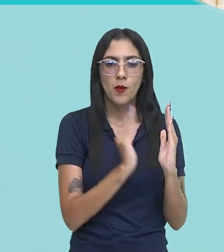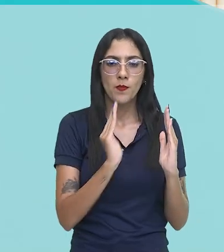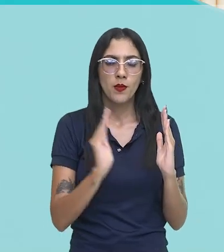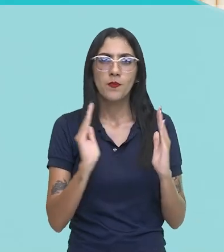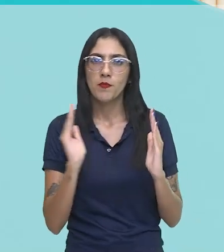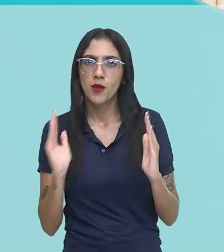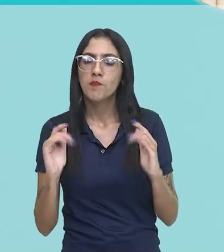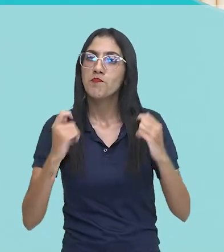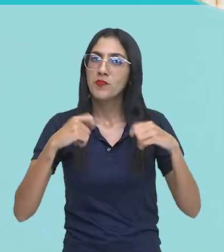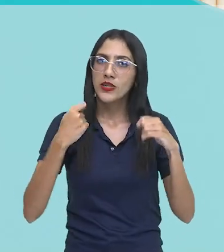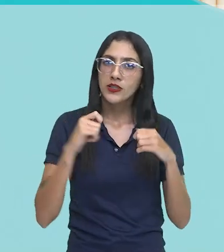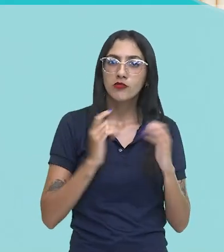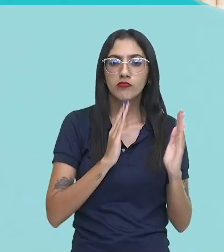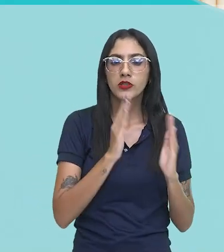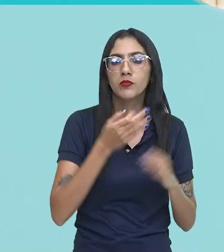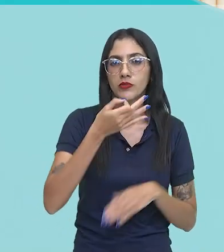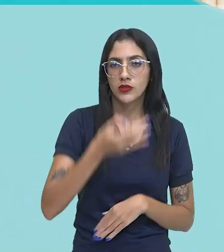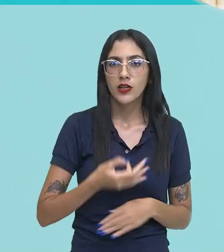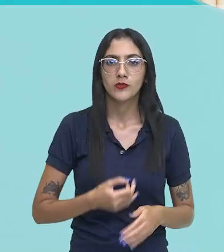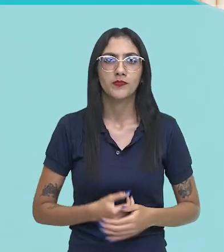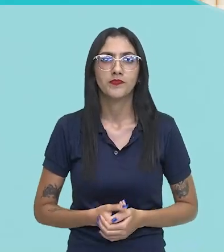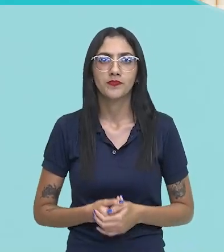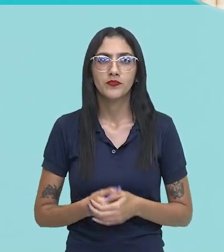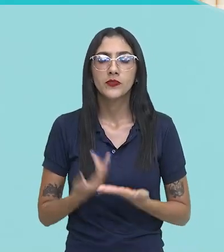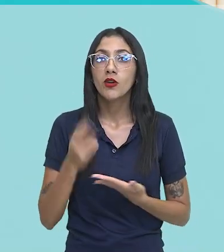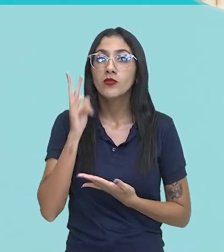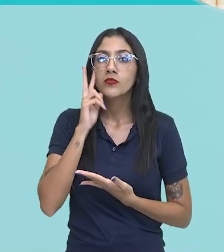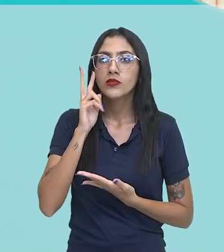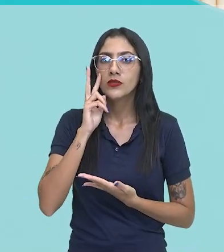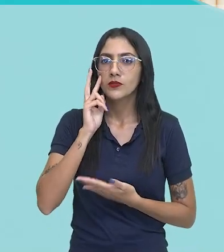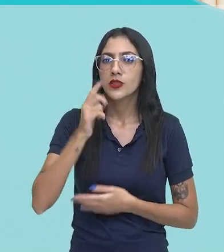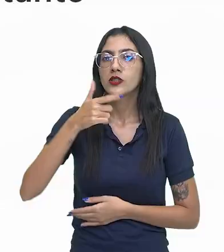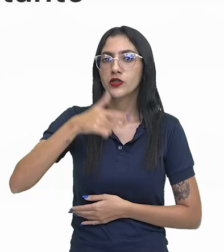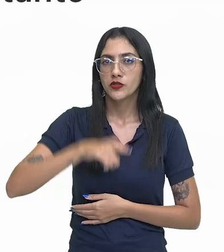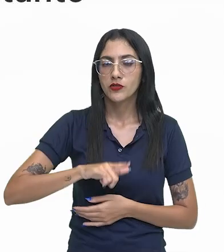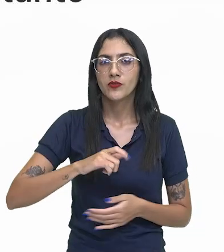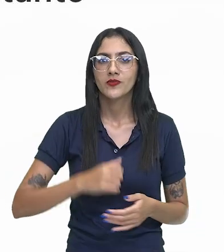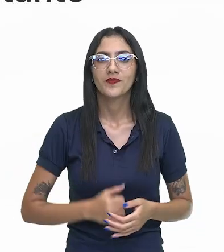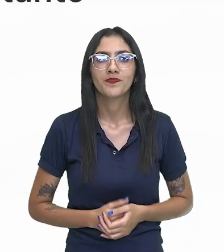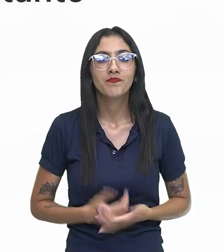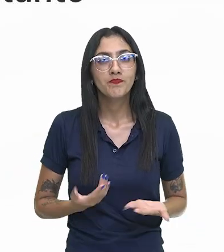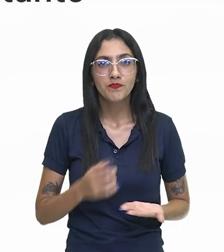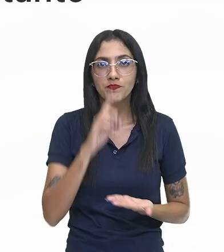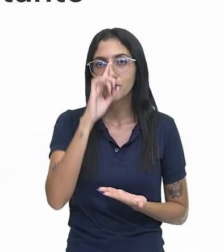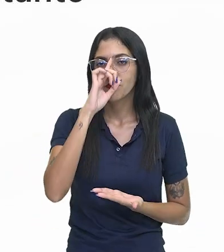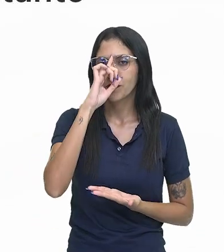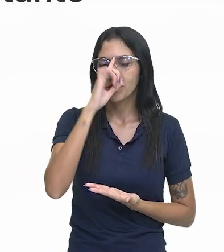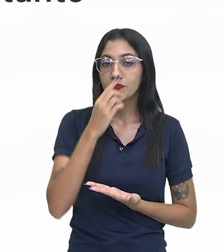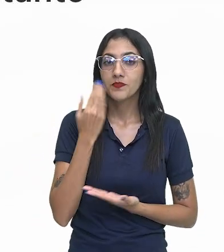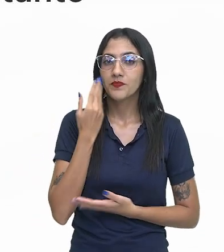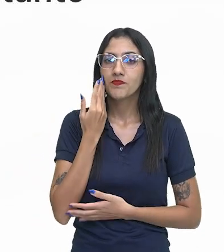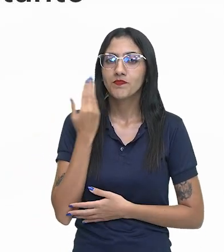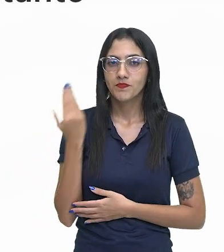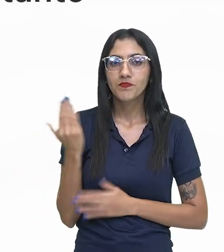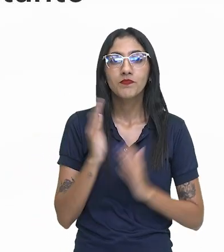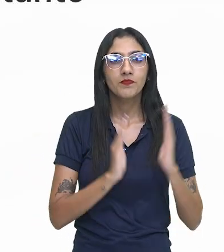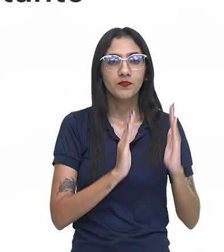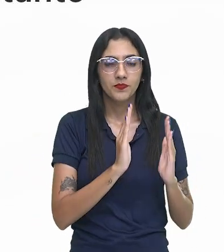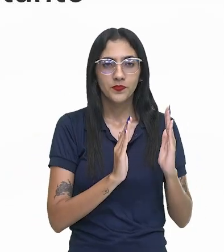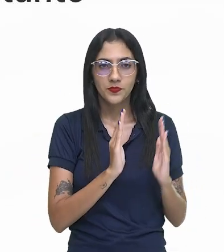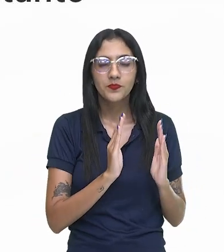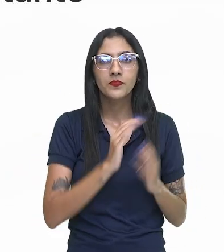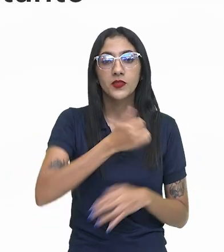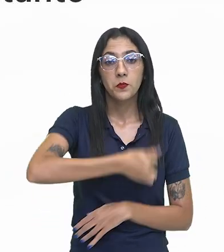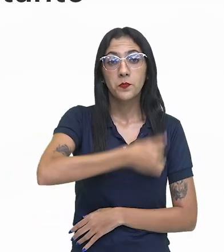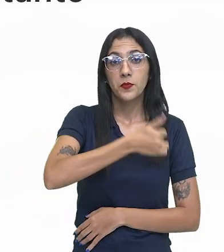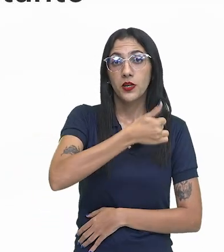ser respeitadas. Então, vamos recordar as fases desse processo criativo. As etapas do processo criativo. A gente tem a